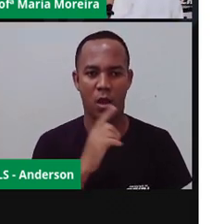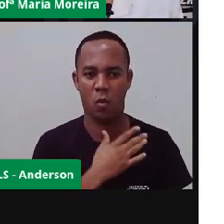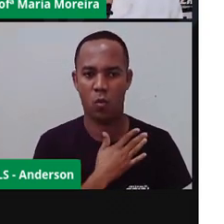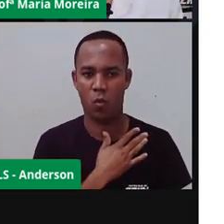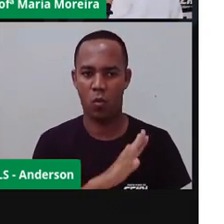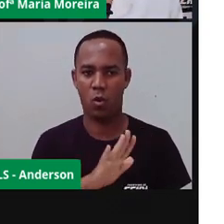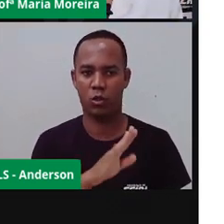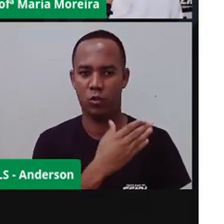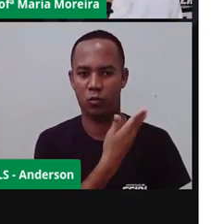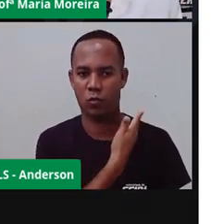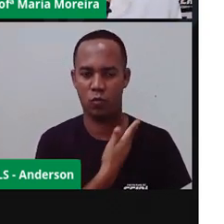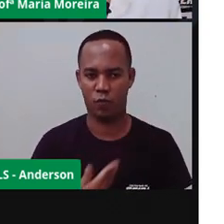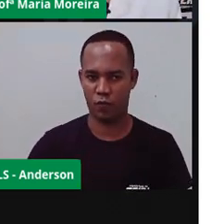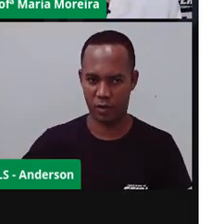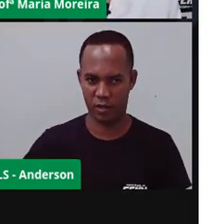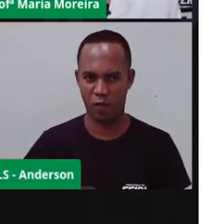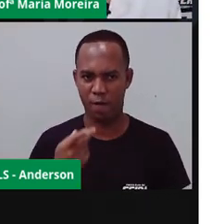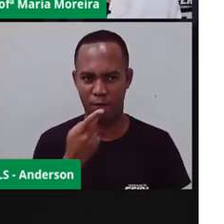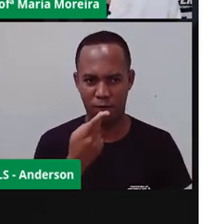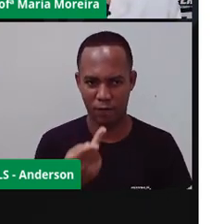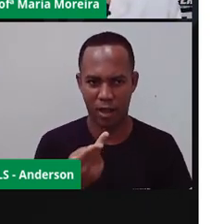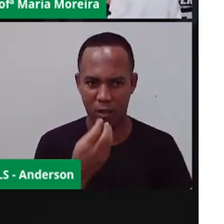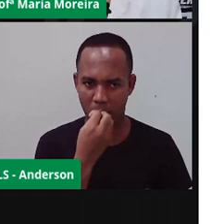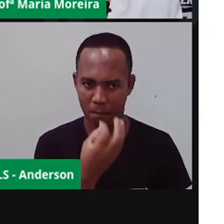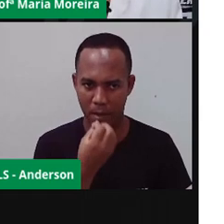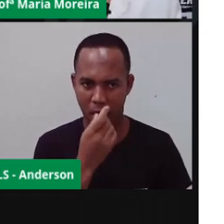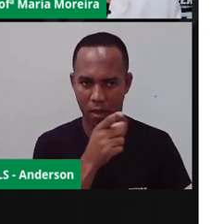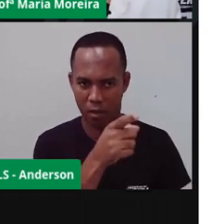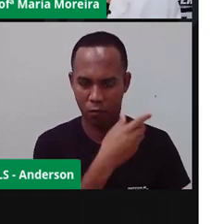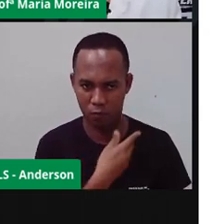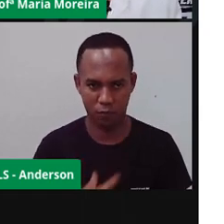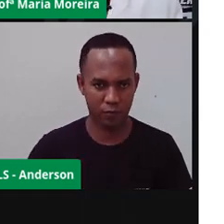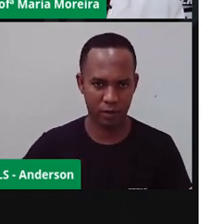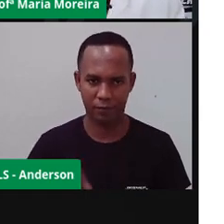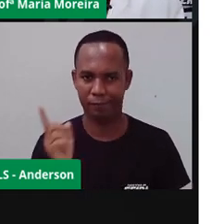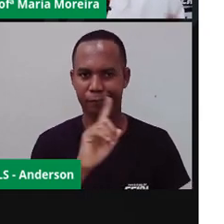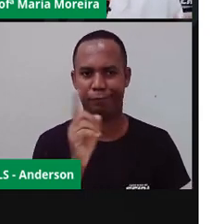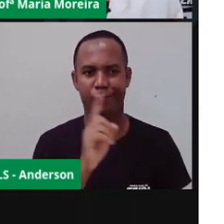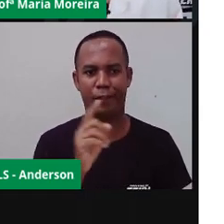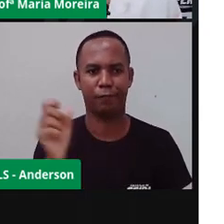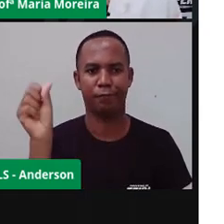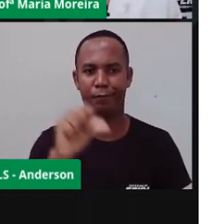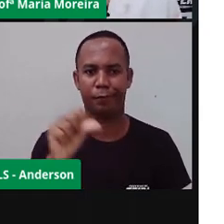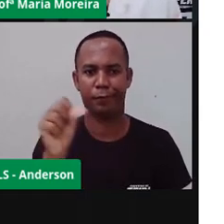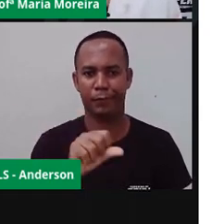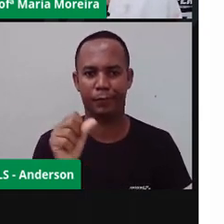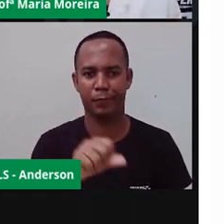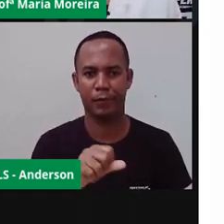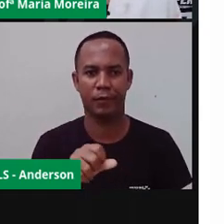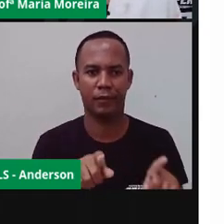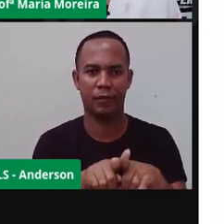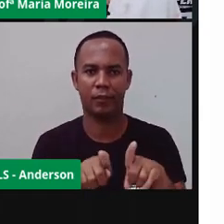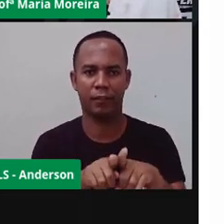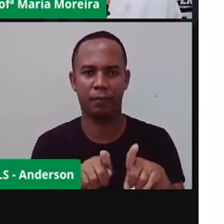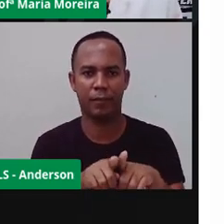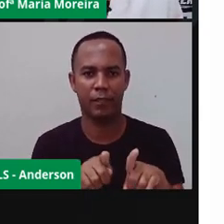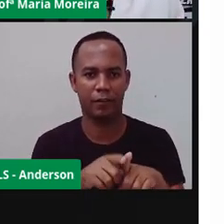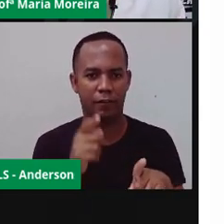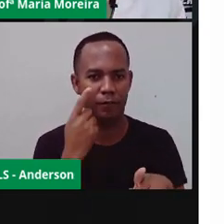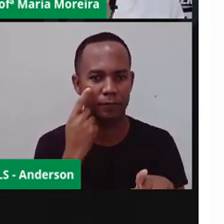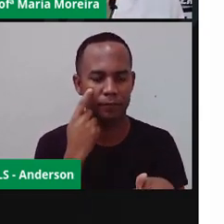charge vai falar bem dele? Não, vai falar mal. Então, quando ele fala de posicionamento editorial, ele está falando sobre